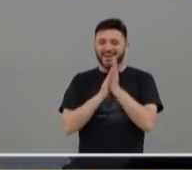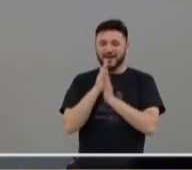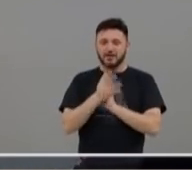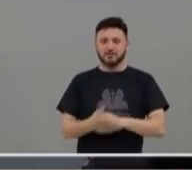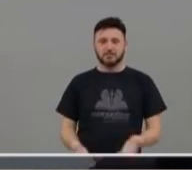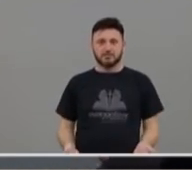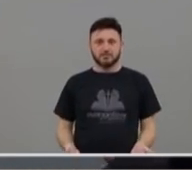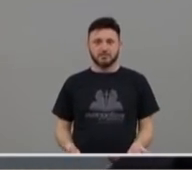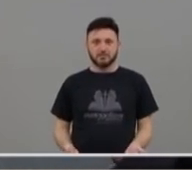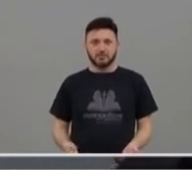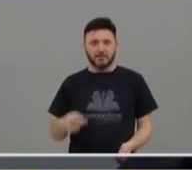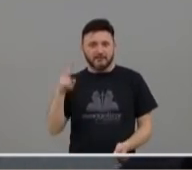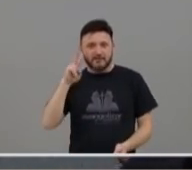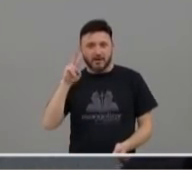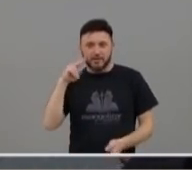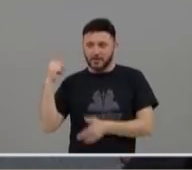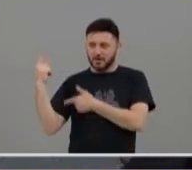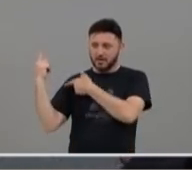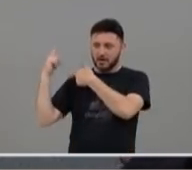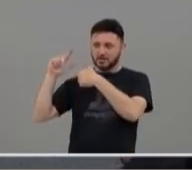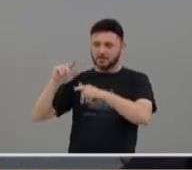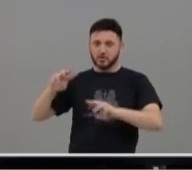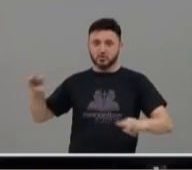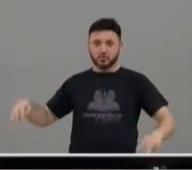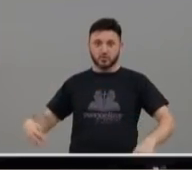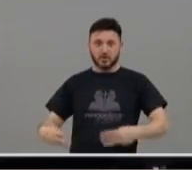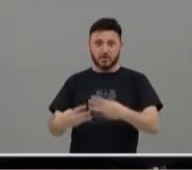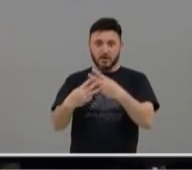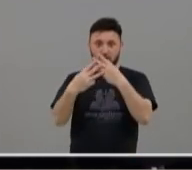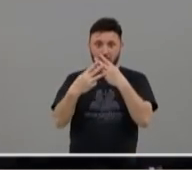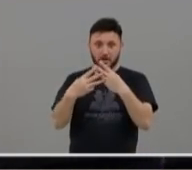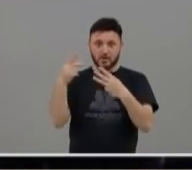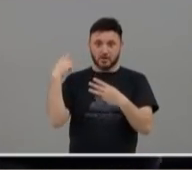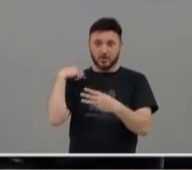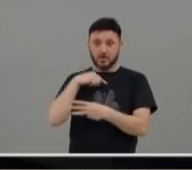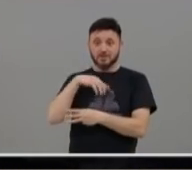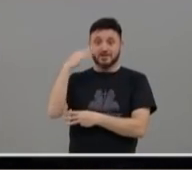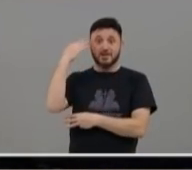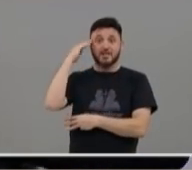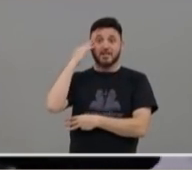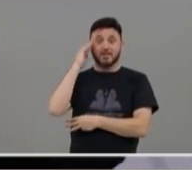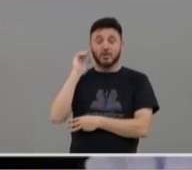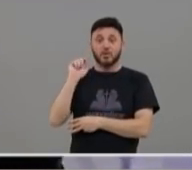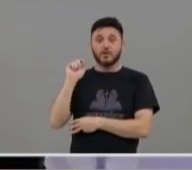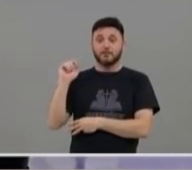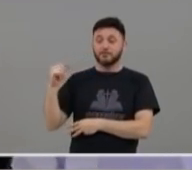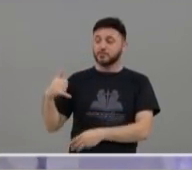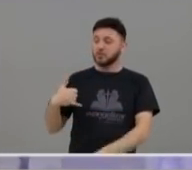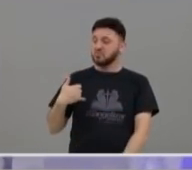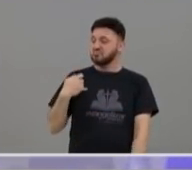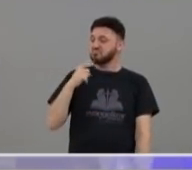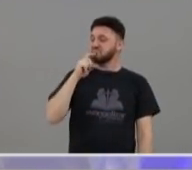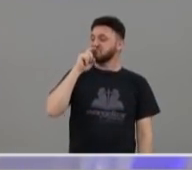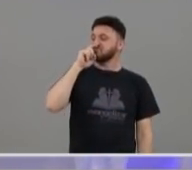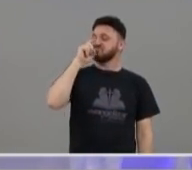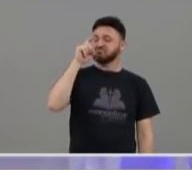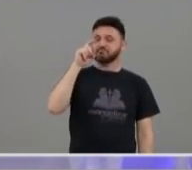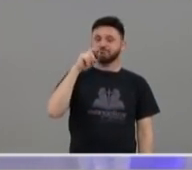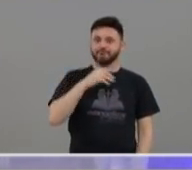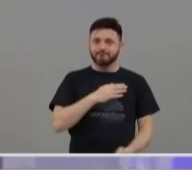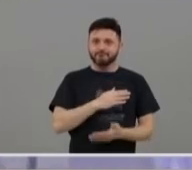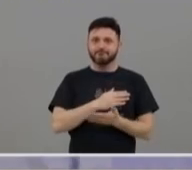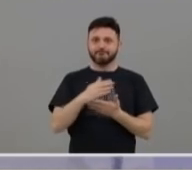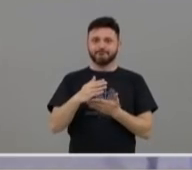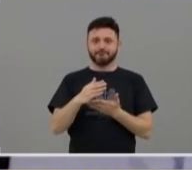na tradição judaica. Se nós vamos para a tradição judaica, nós vamos entender que o orgulho nasce. Se o orgulho ele é o